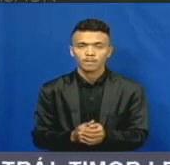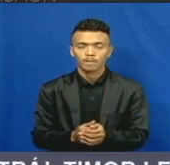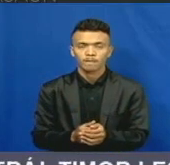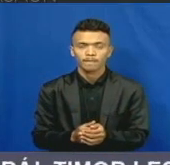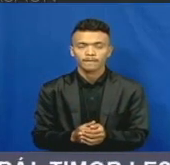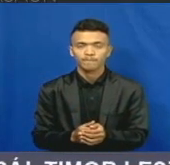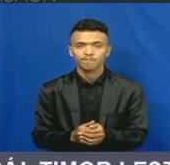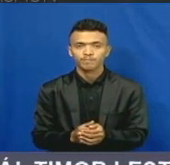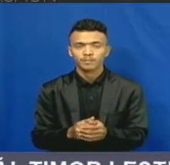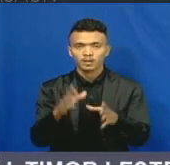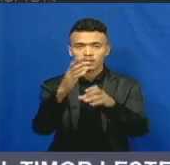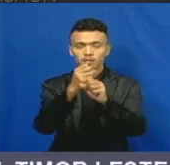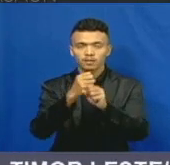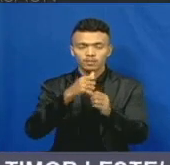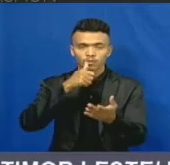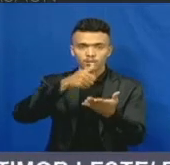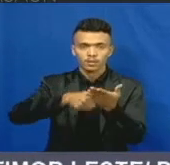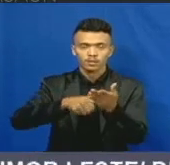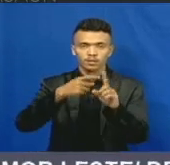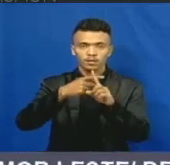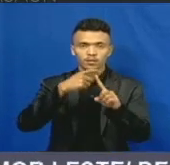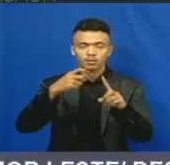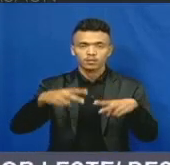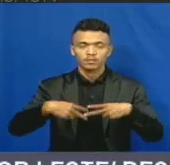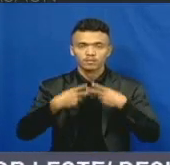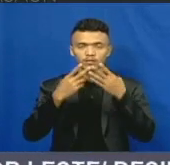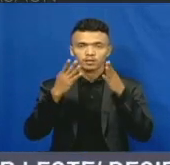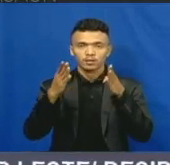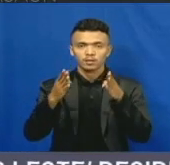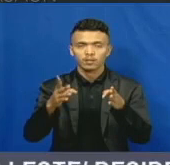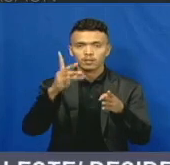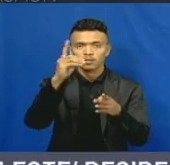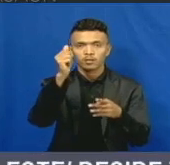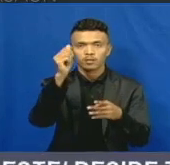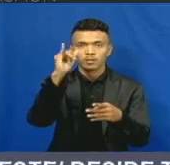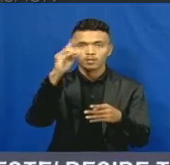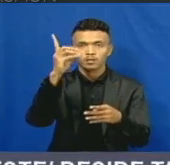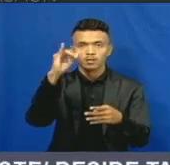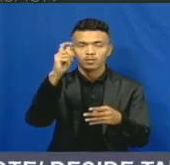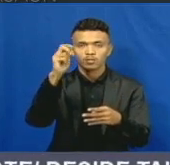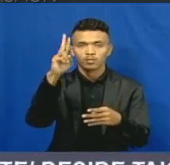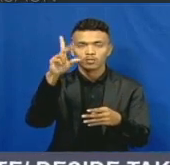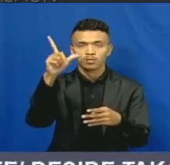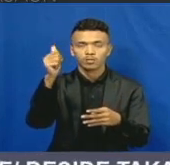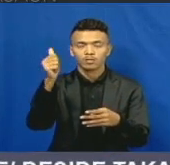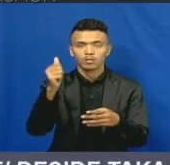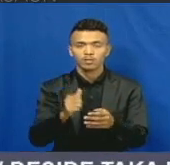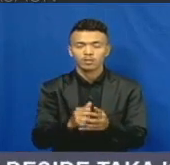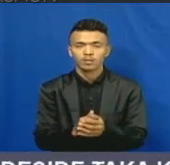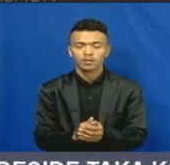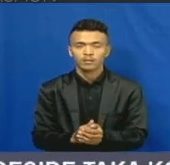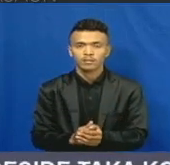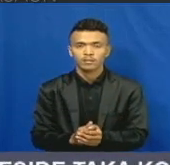Saudoso Monteiro Simucarta, usi saudoso comandante Daitula, no saudoso comandante